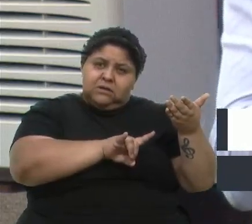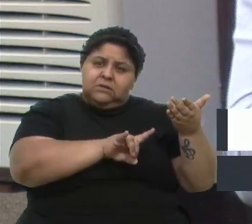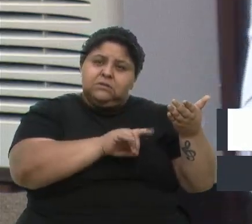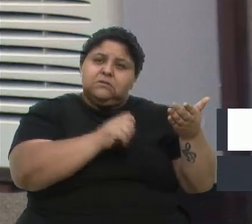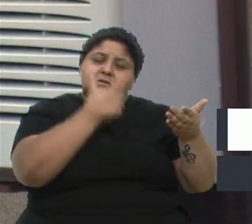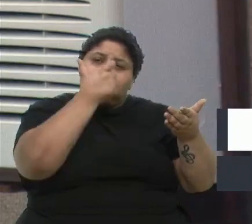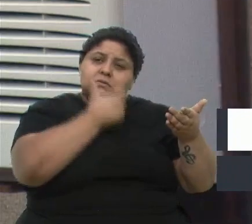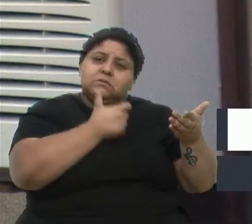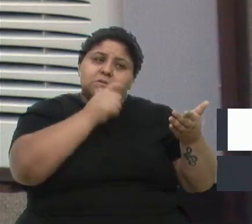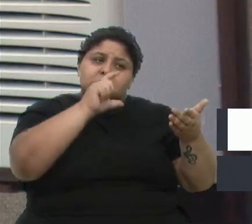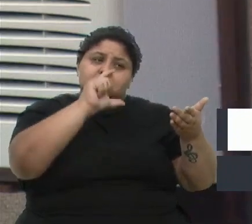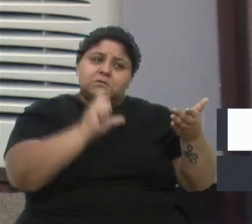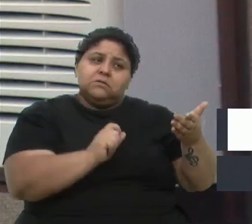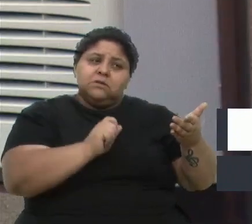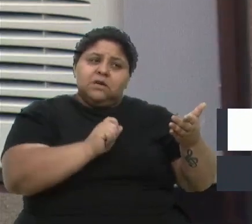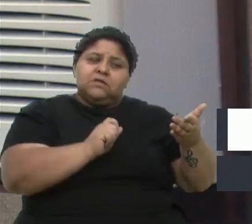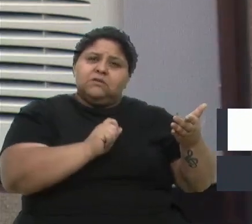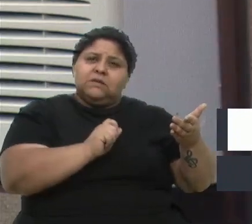uma vez que